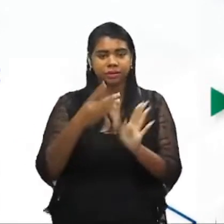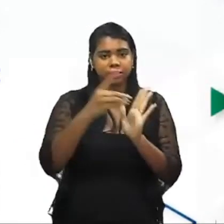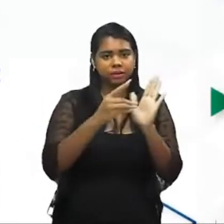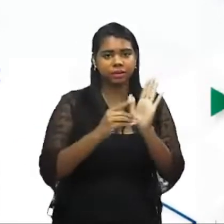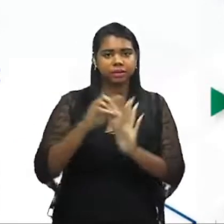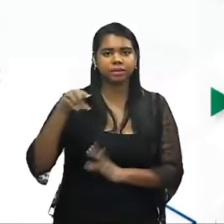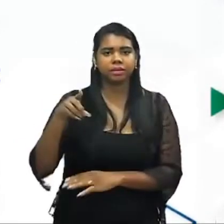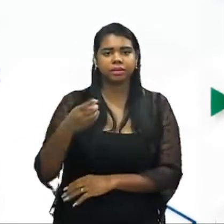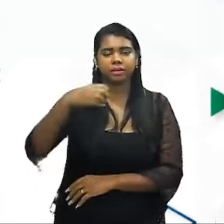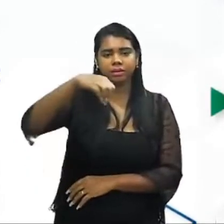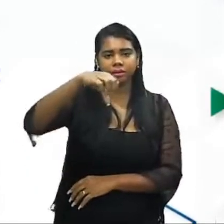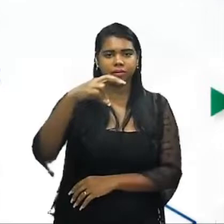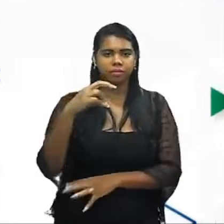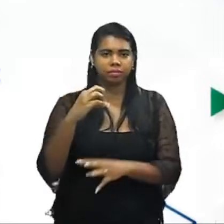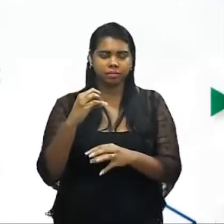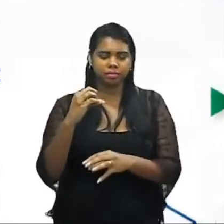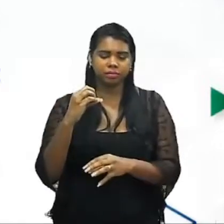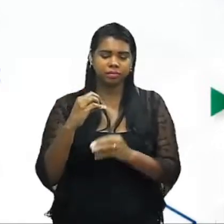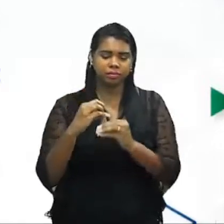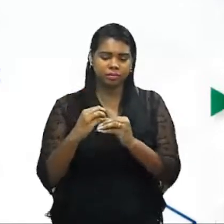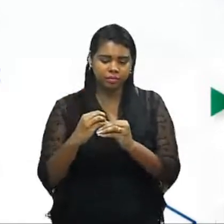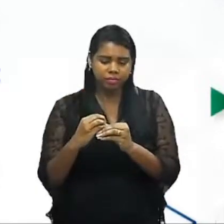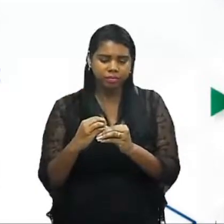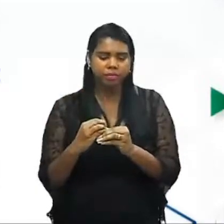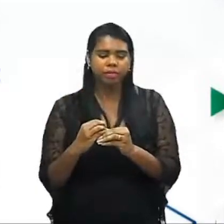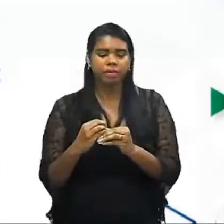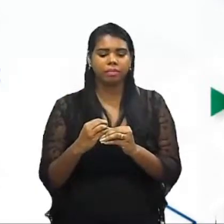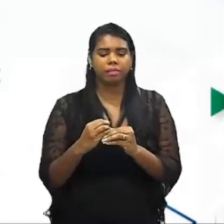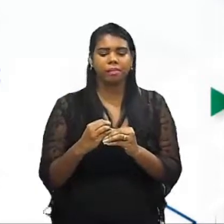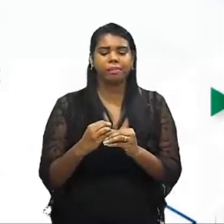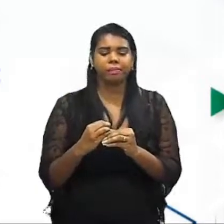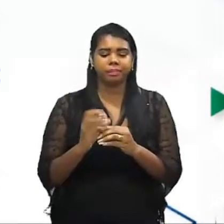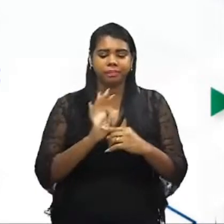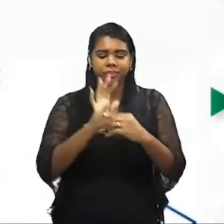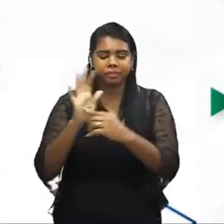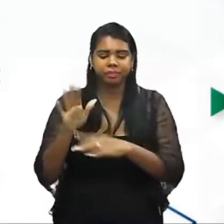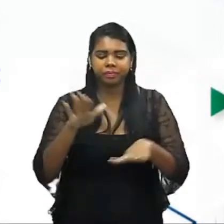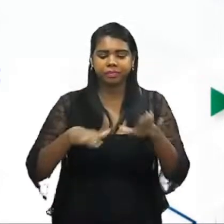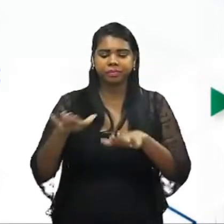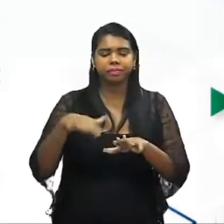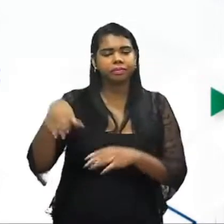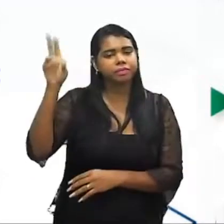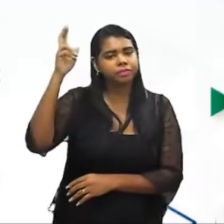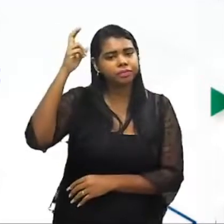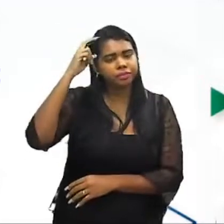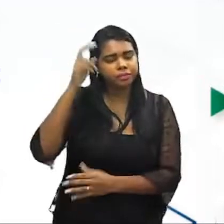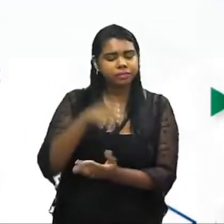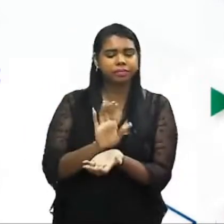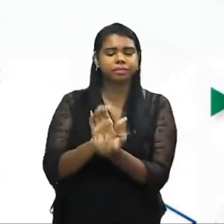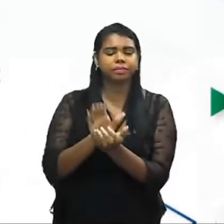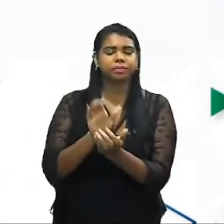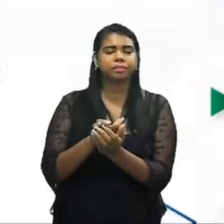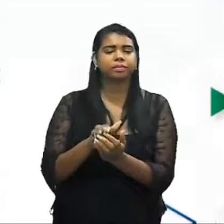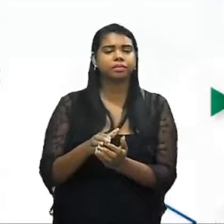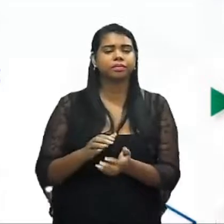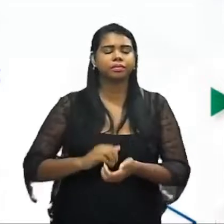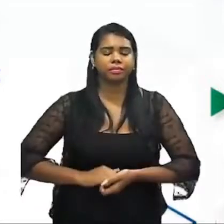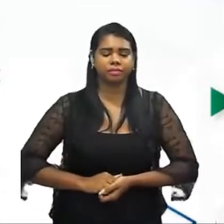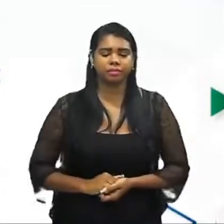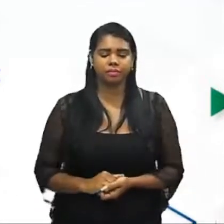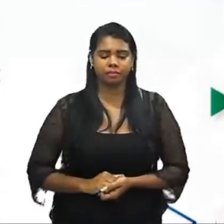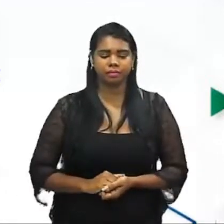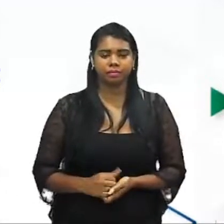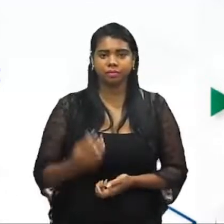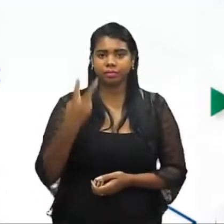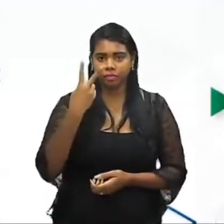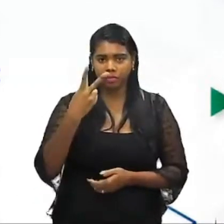de 1950, e passa a ser peça-chave nessa movimentação cultural do Estado. Então, veja que riqueza, dois